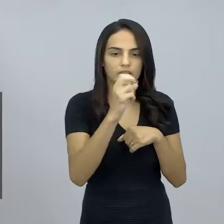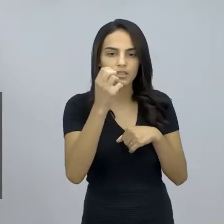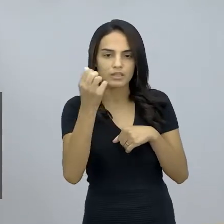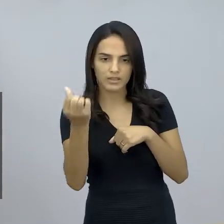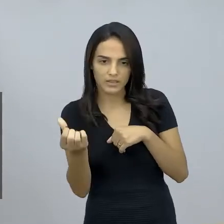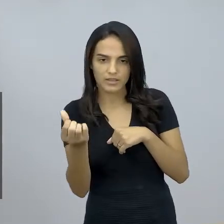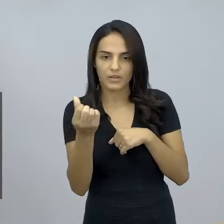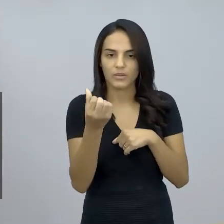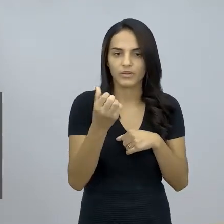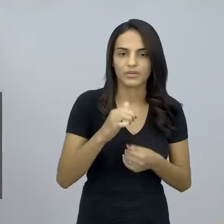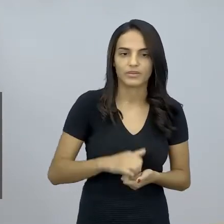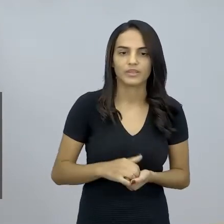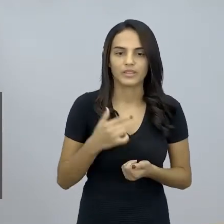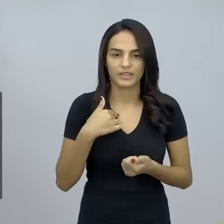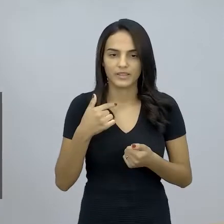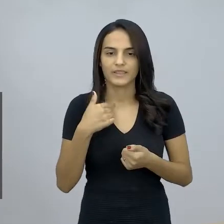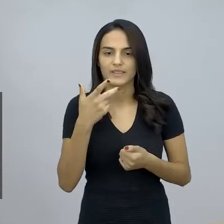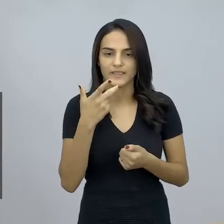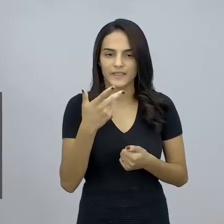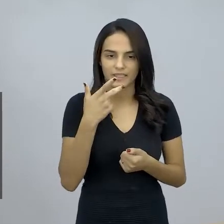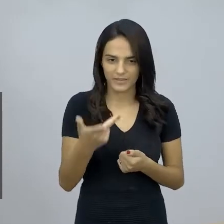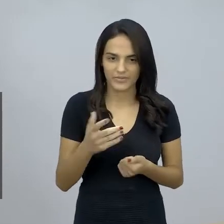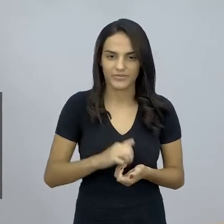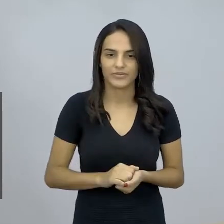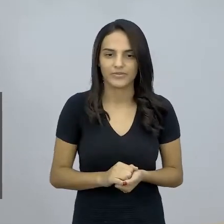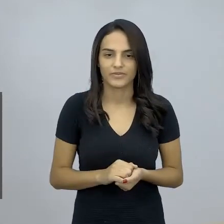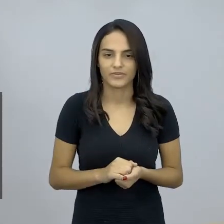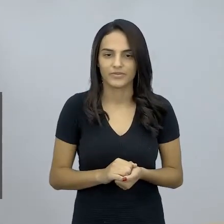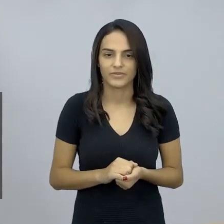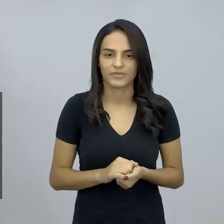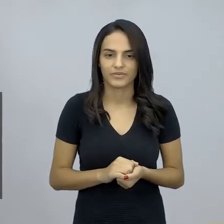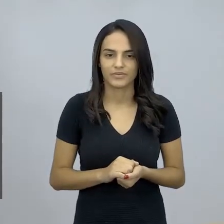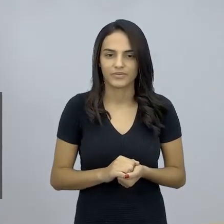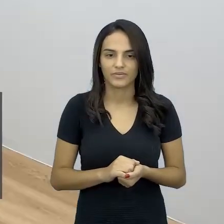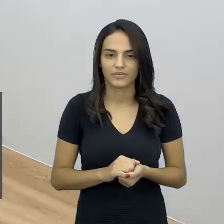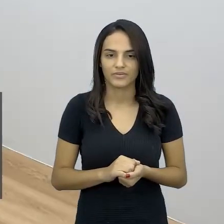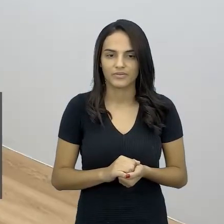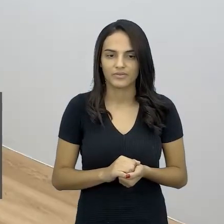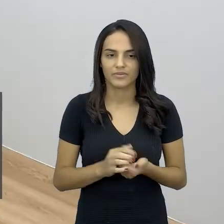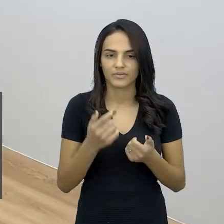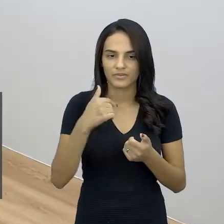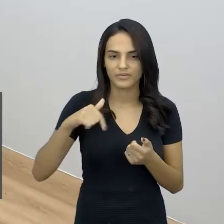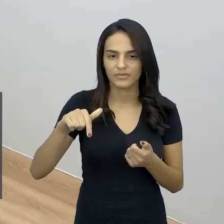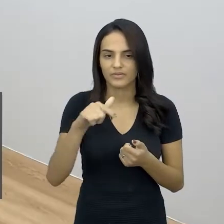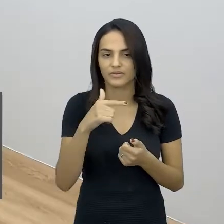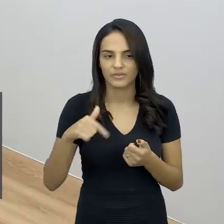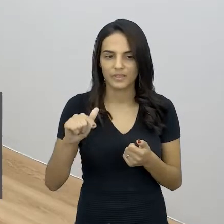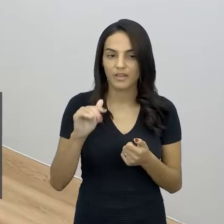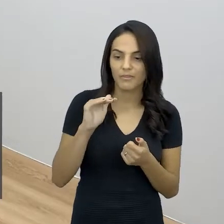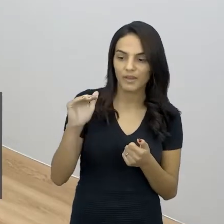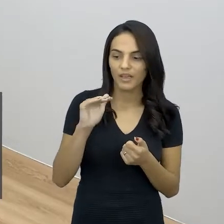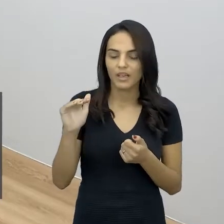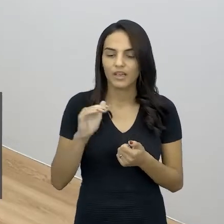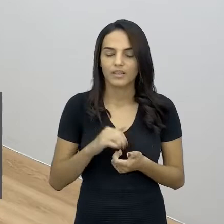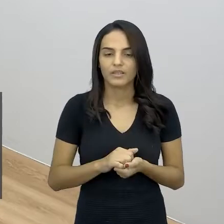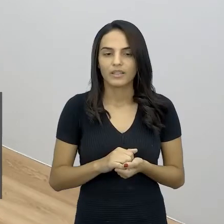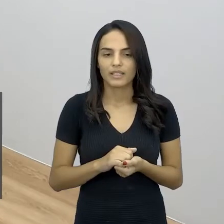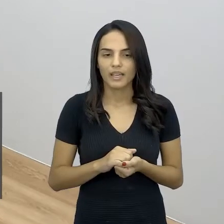Mara brinca, eu faço questão do 1,56 m do meio. Enquanto a gente tiver o meio, né?